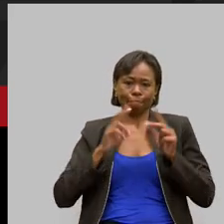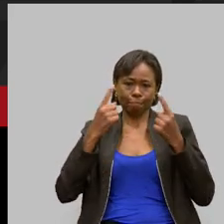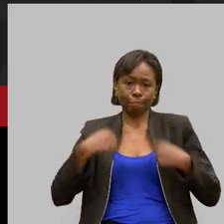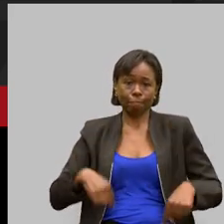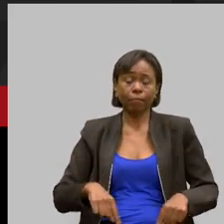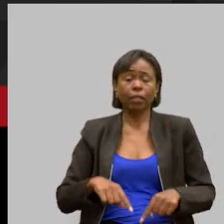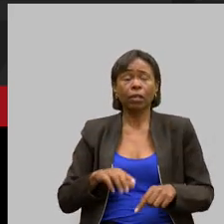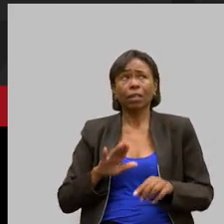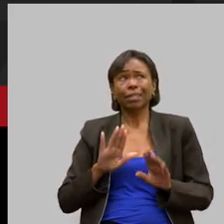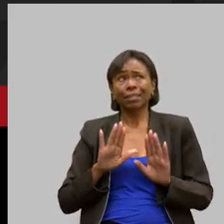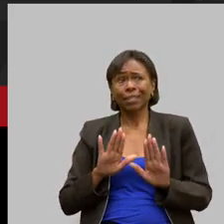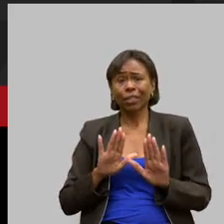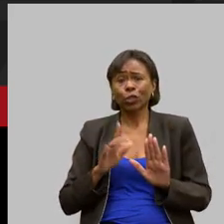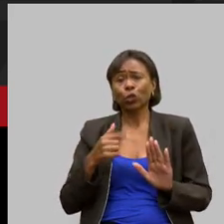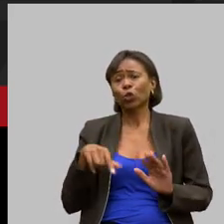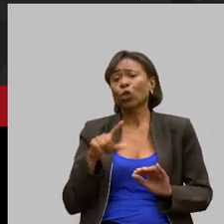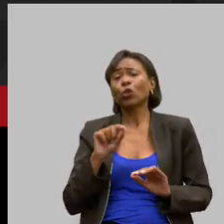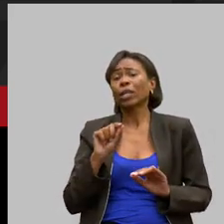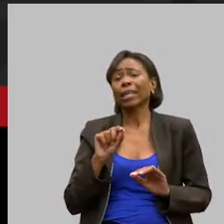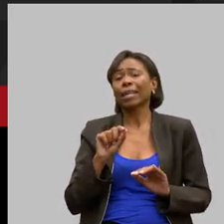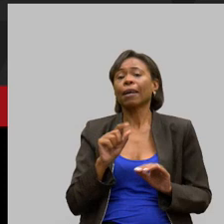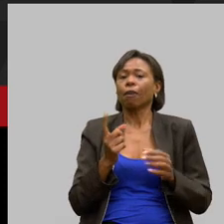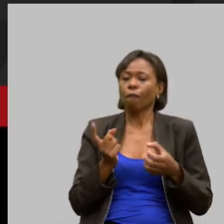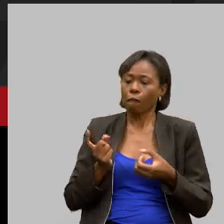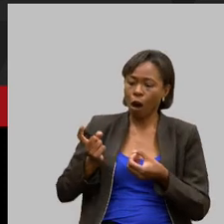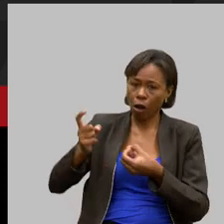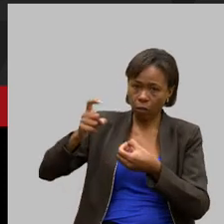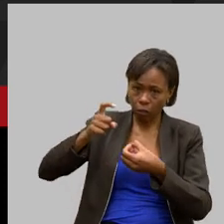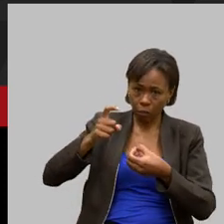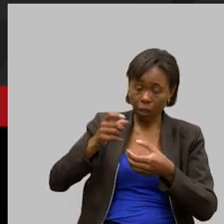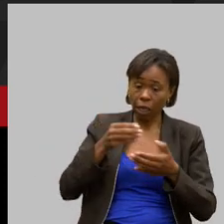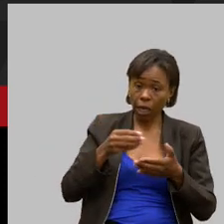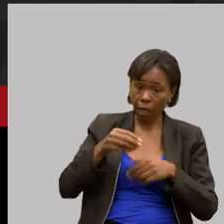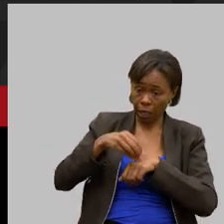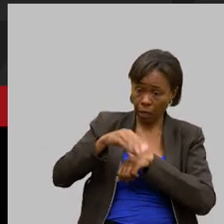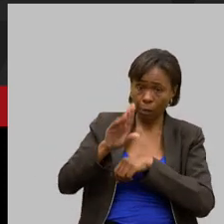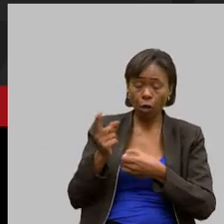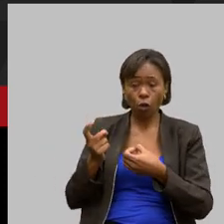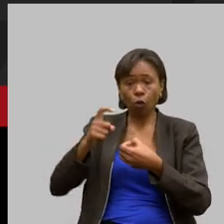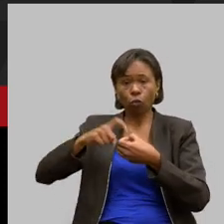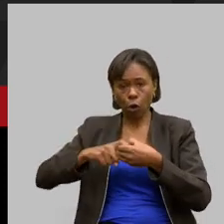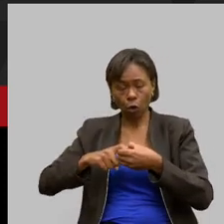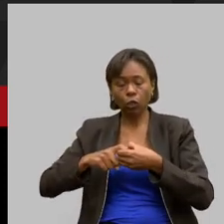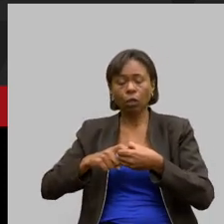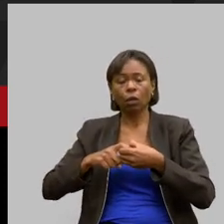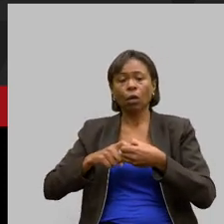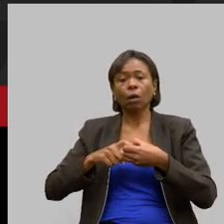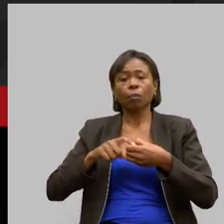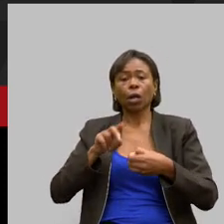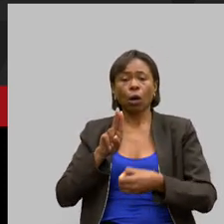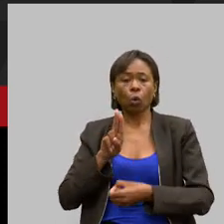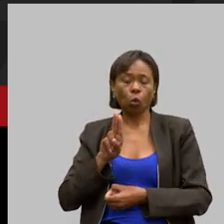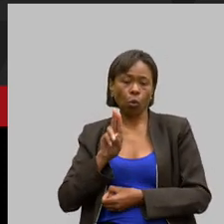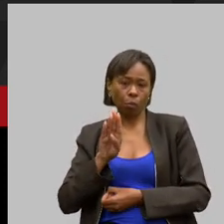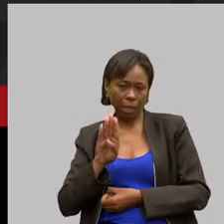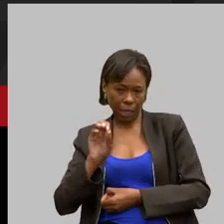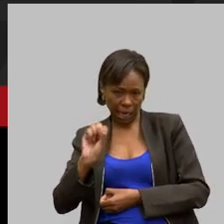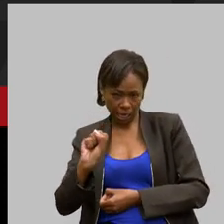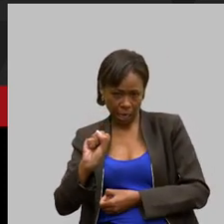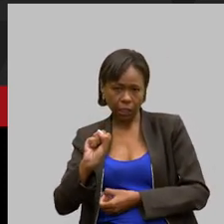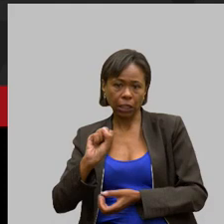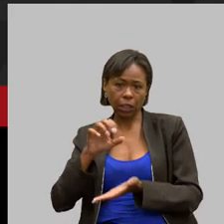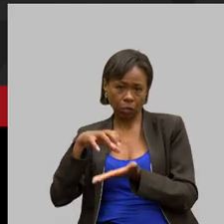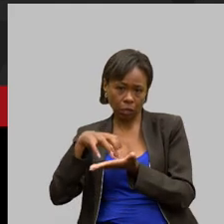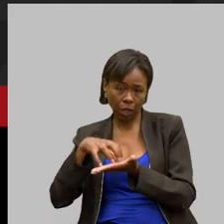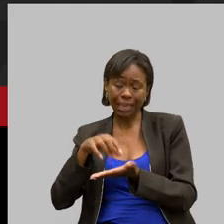de encaminhar ele de volta paraa unidade básica de saúde e lá ele ser encaminhado para algum